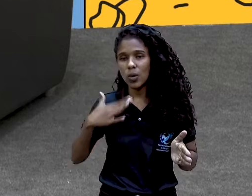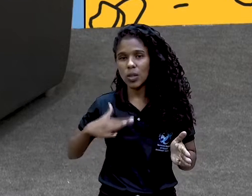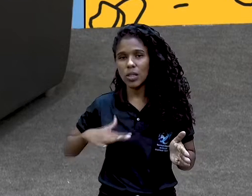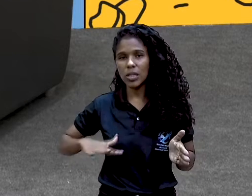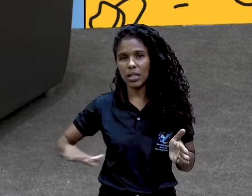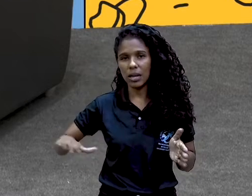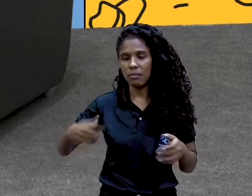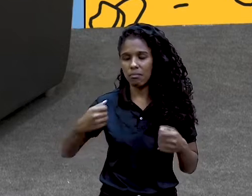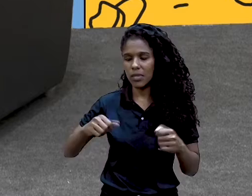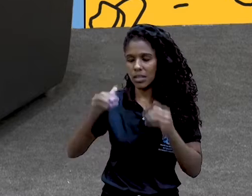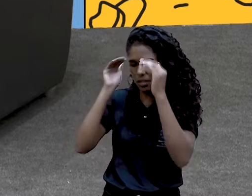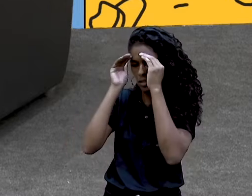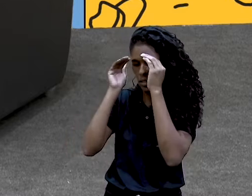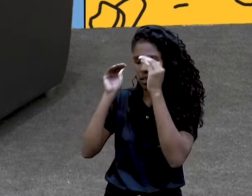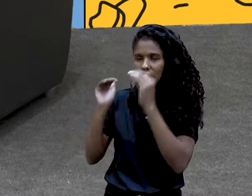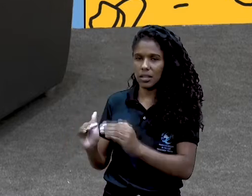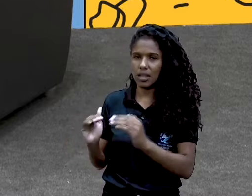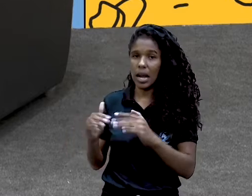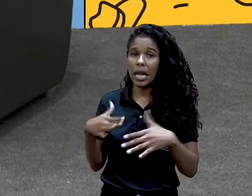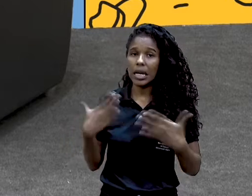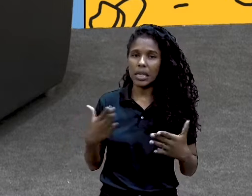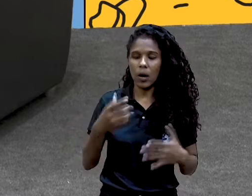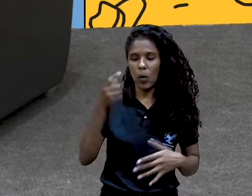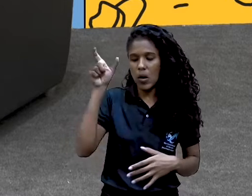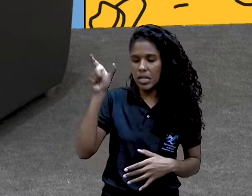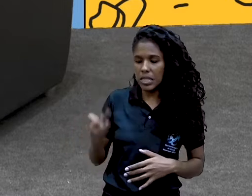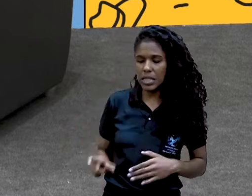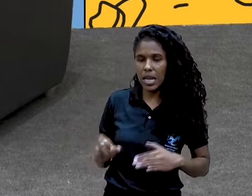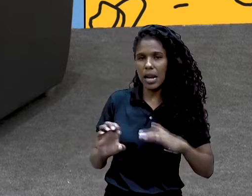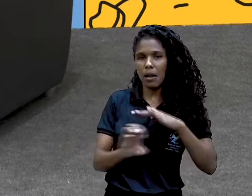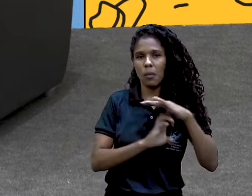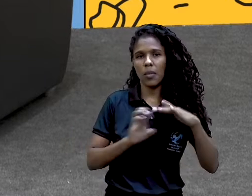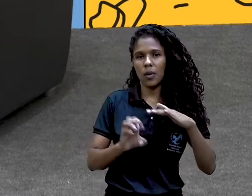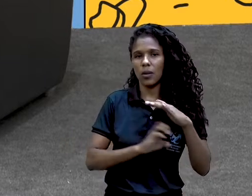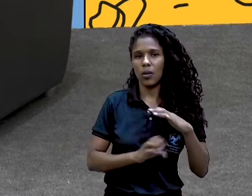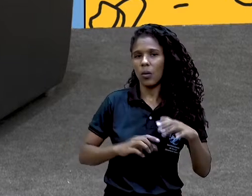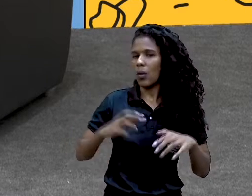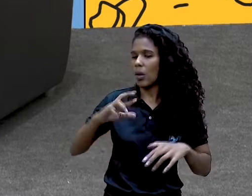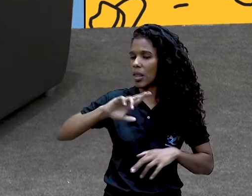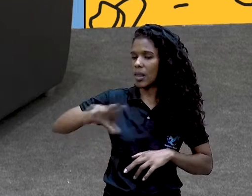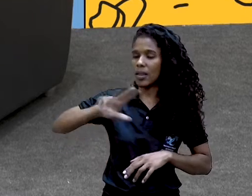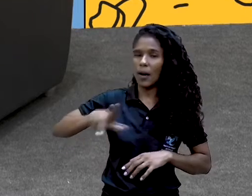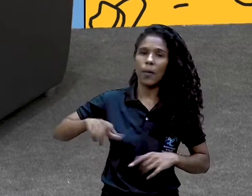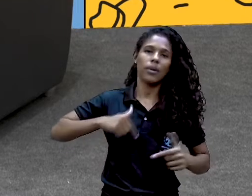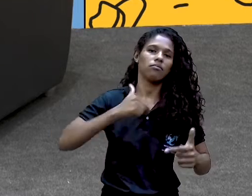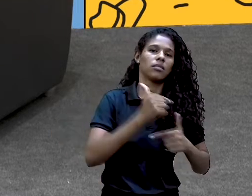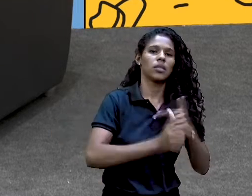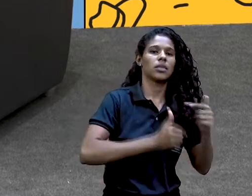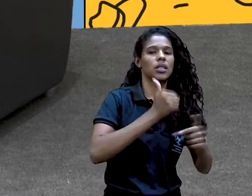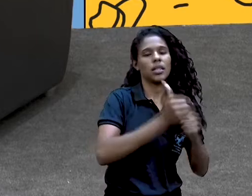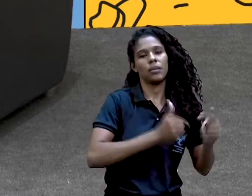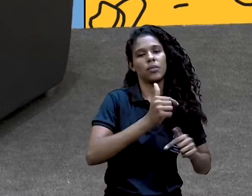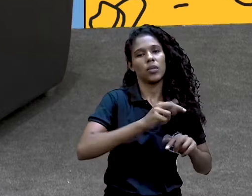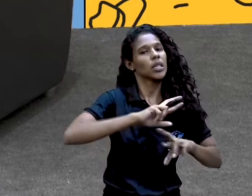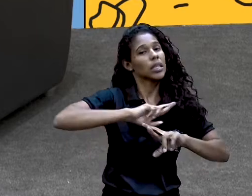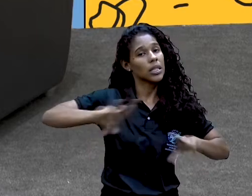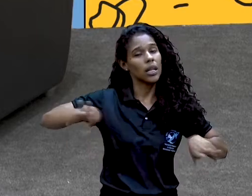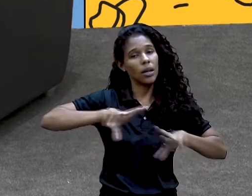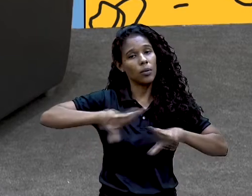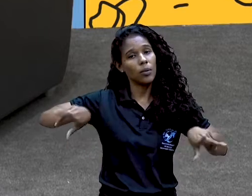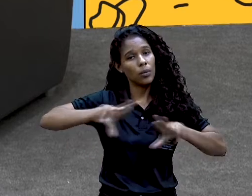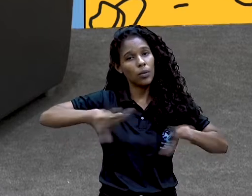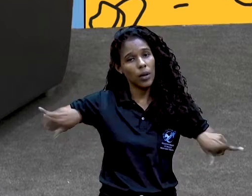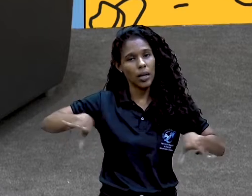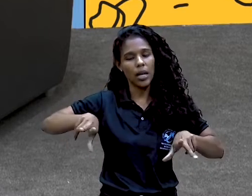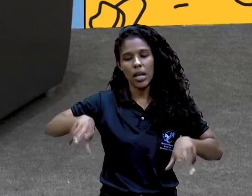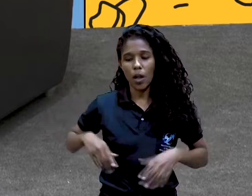empreendedor, né, você desenvolver, nem tem nada a ver com você vincular isso a questões do trabalho, de